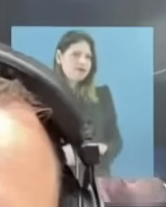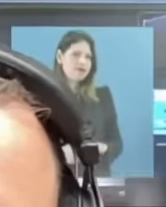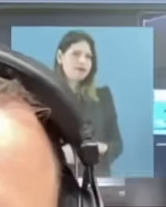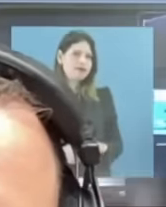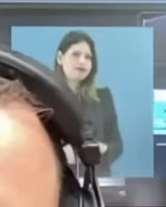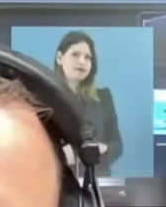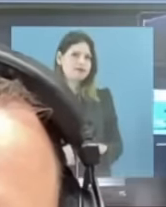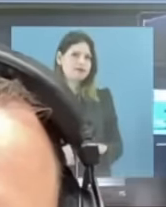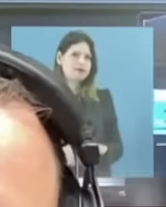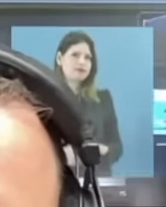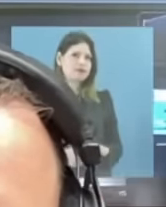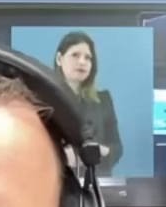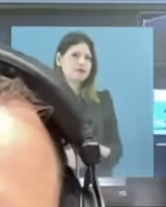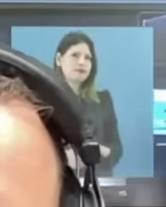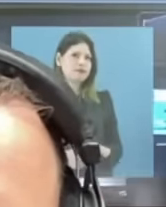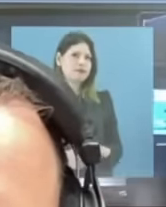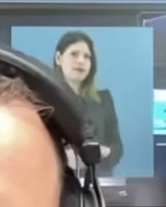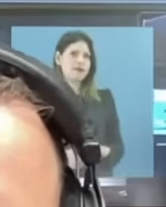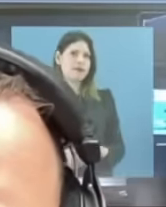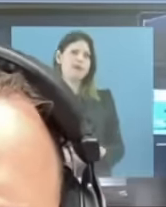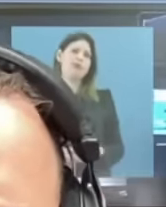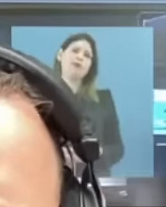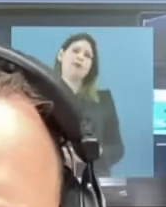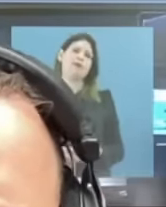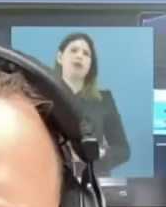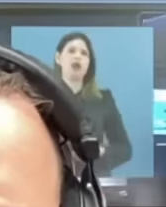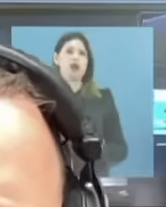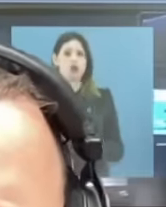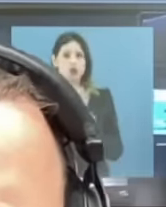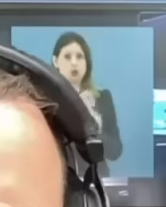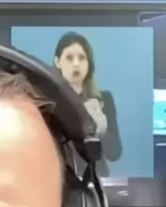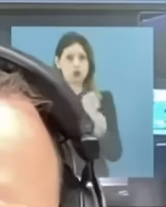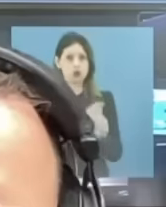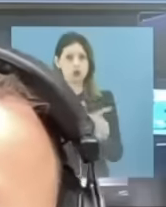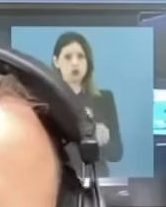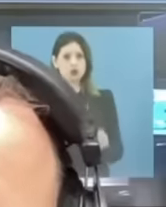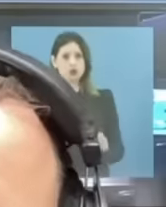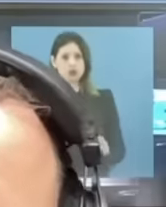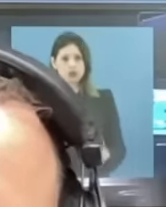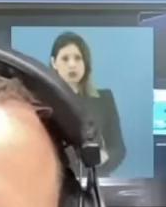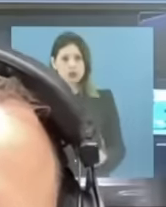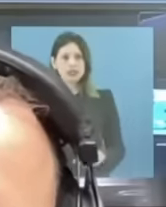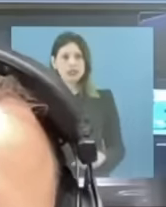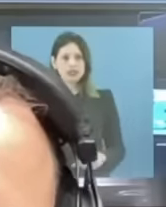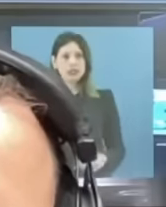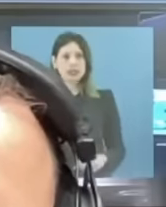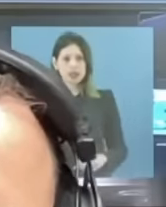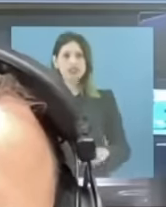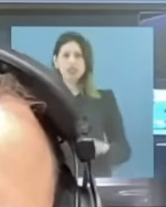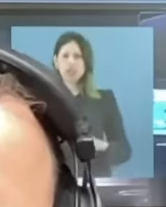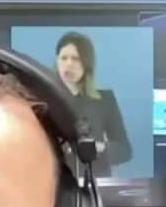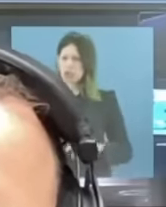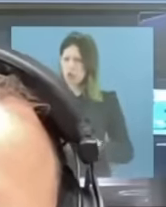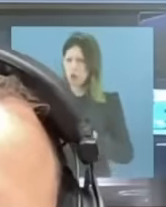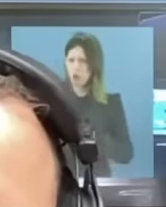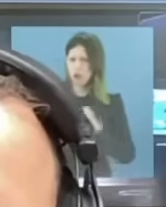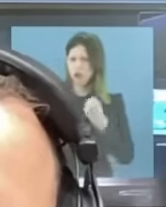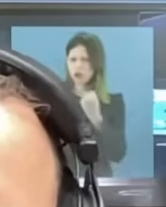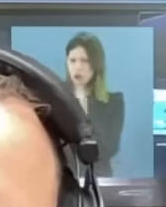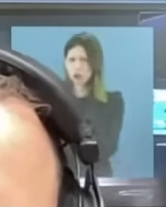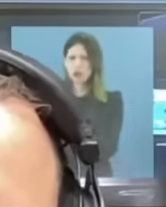A correção? Final de 2017. Ah, 2017. Foram seminários que duraram alguns meses,